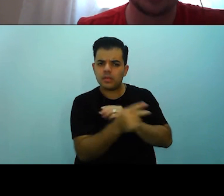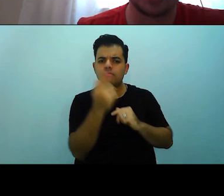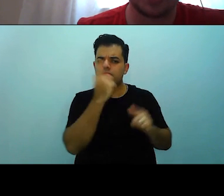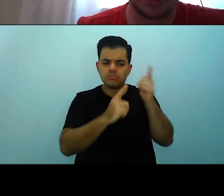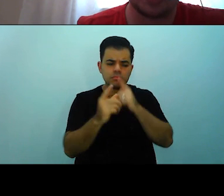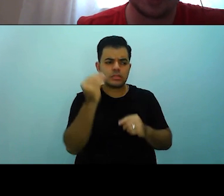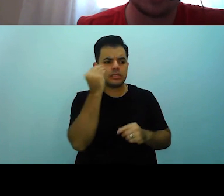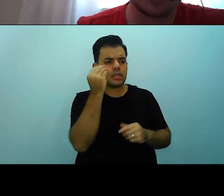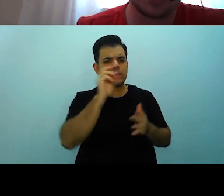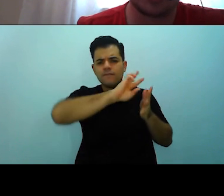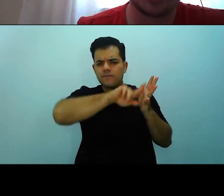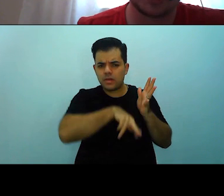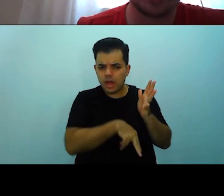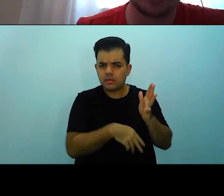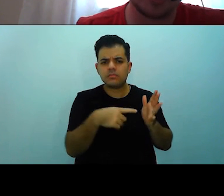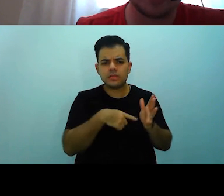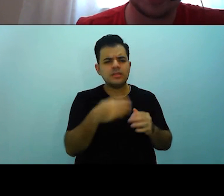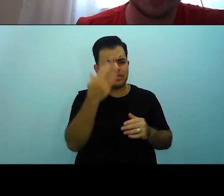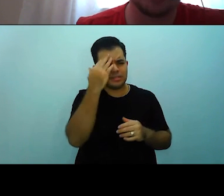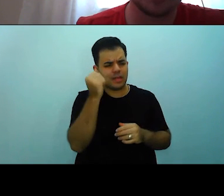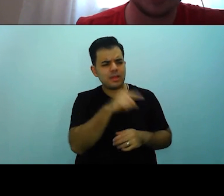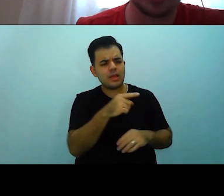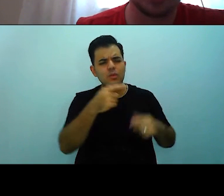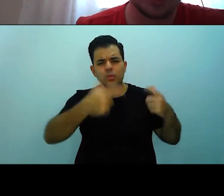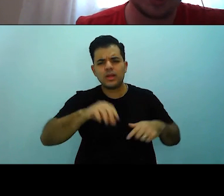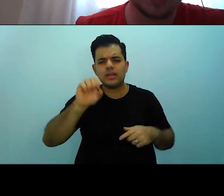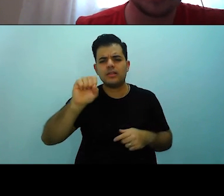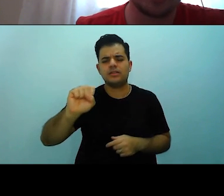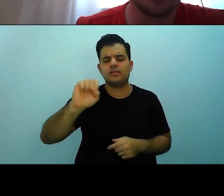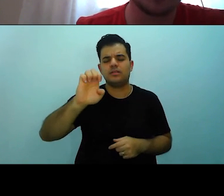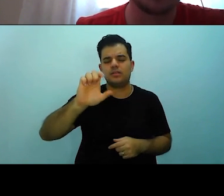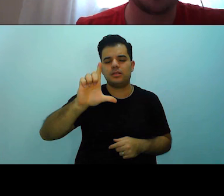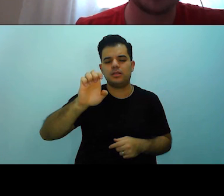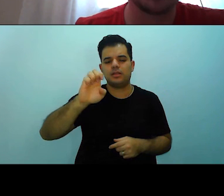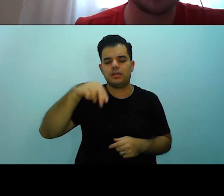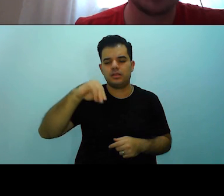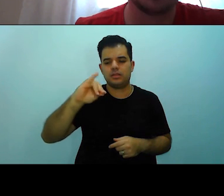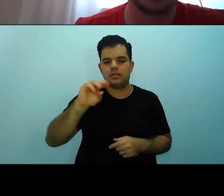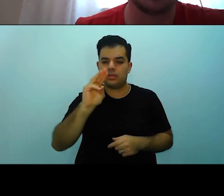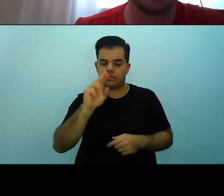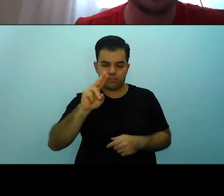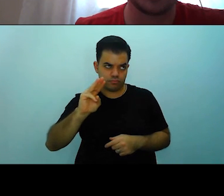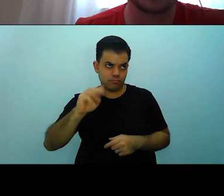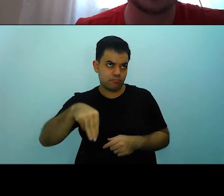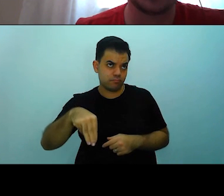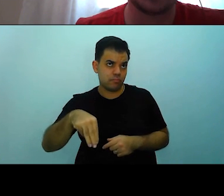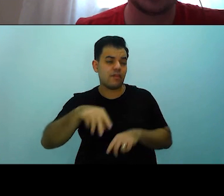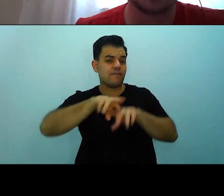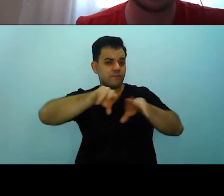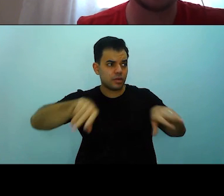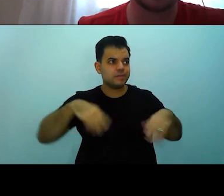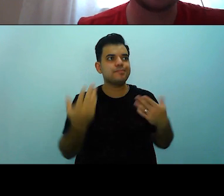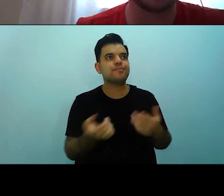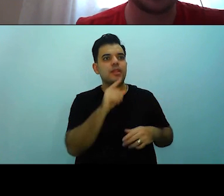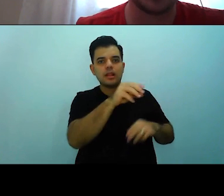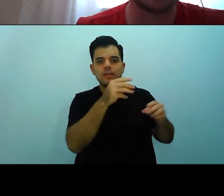testes, né, porque lá com o Selenium a gente sabe que dá para validar, por exemplo, se uma página contém um título, né, se a hierarquia